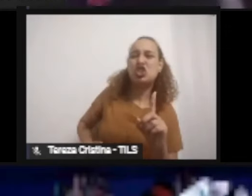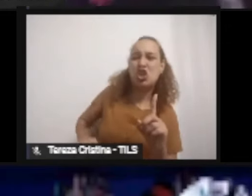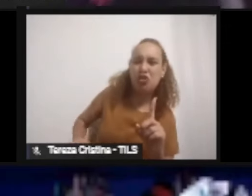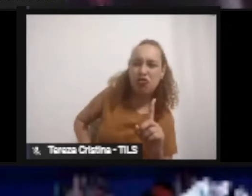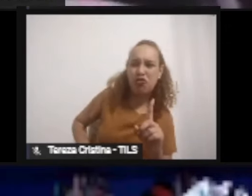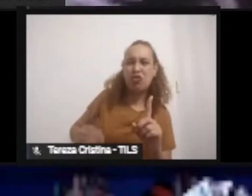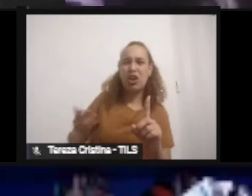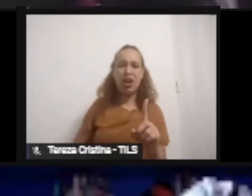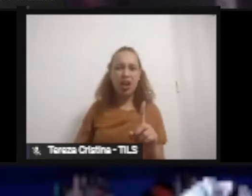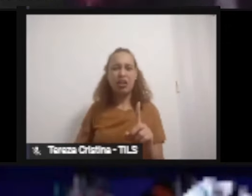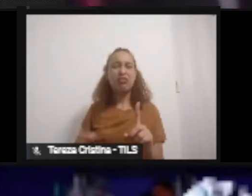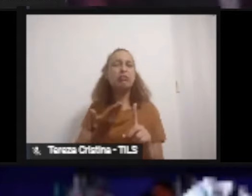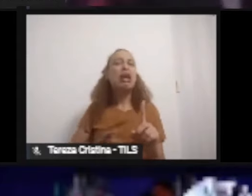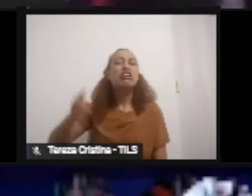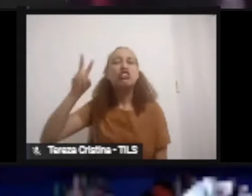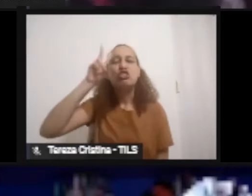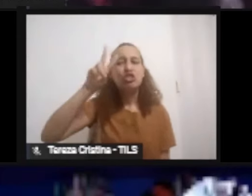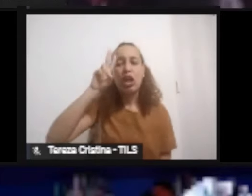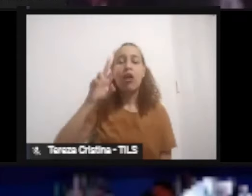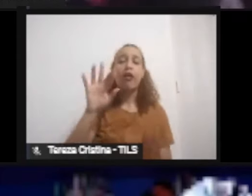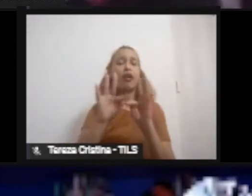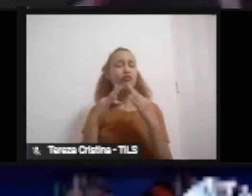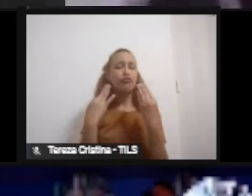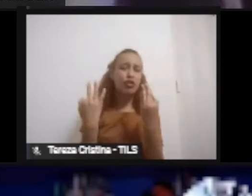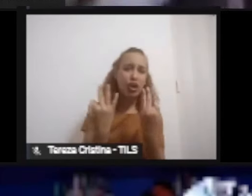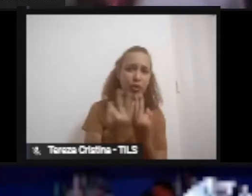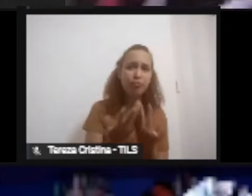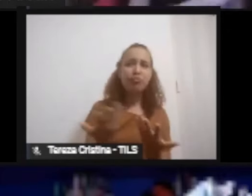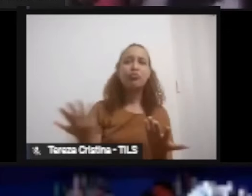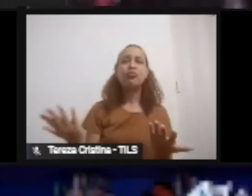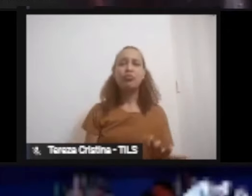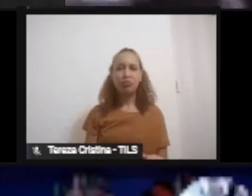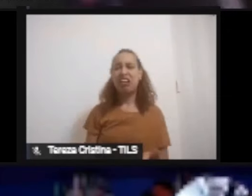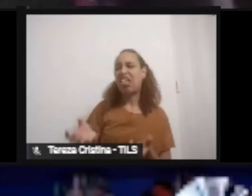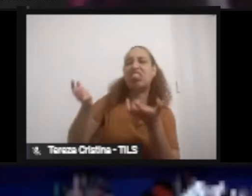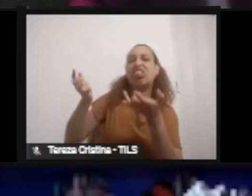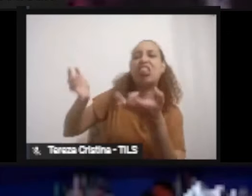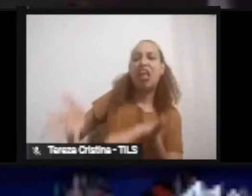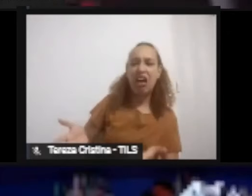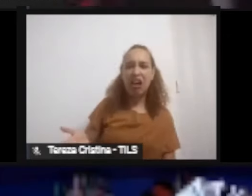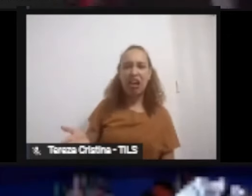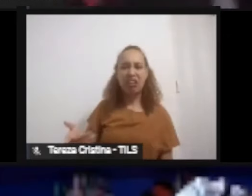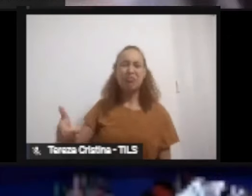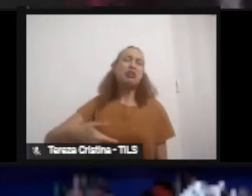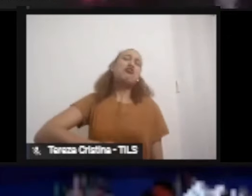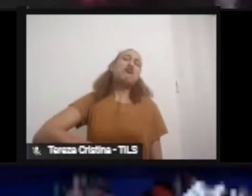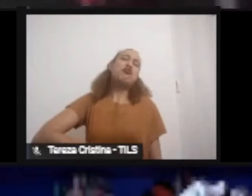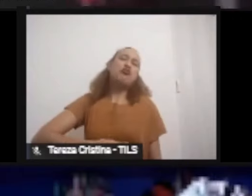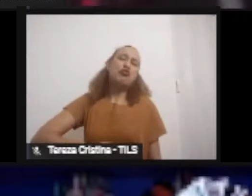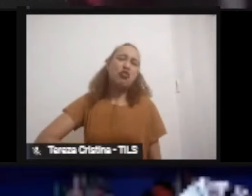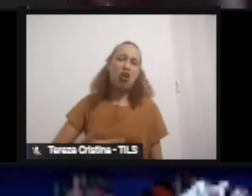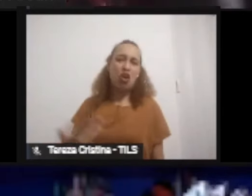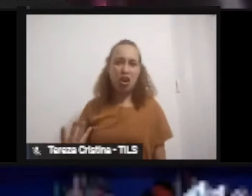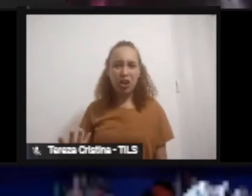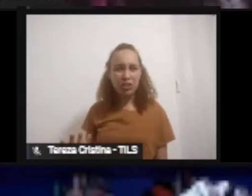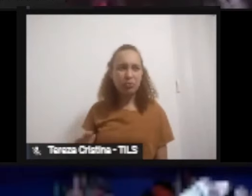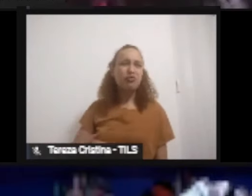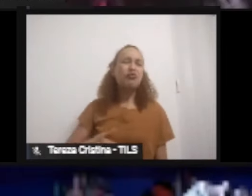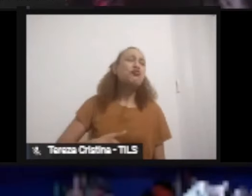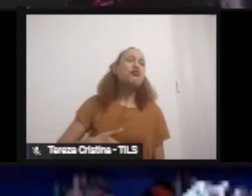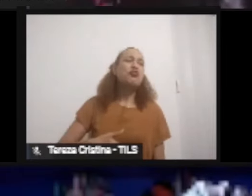aquelas histórias em que a família deixou passar fome como forma de correção. Pessoas que foram amarradas no pé da cama para